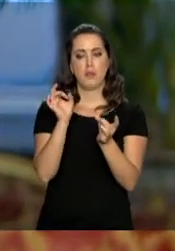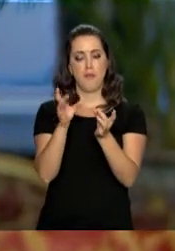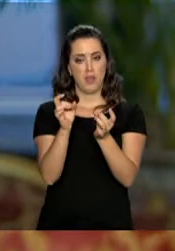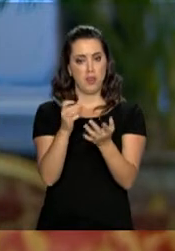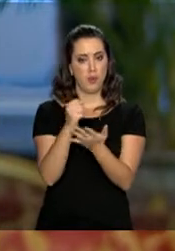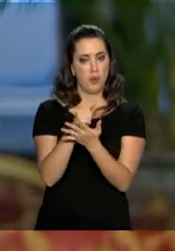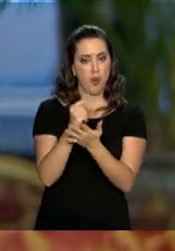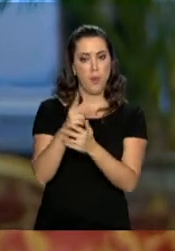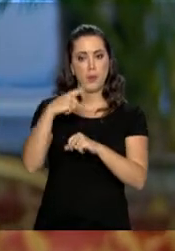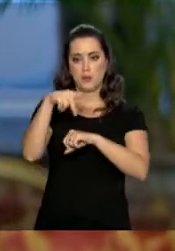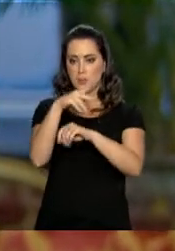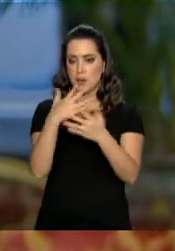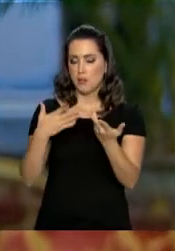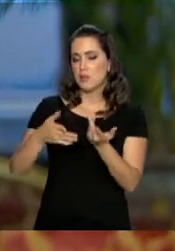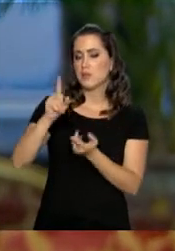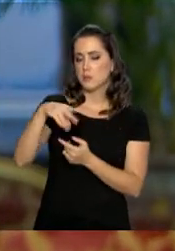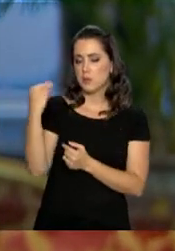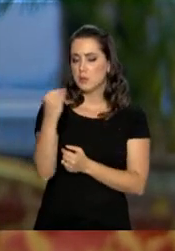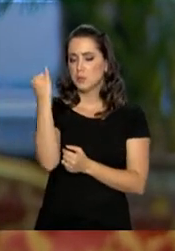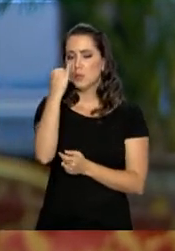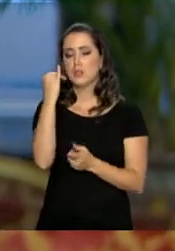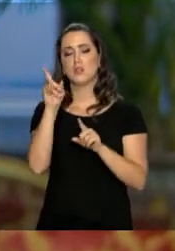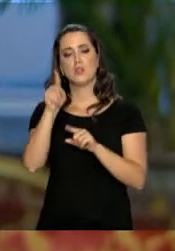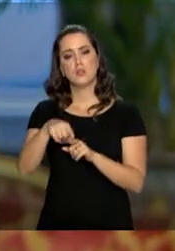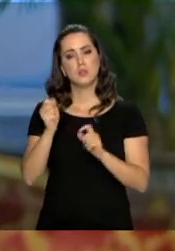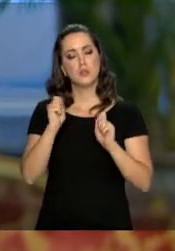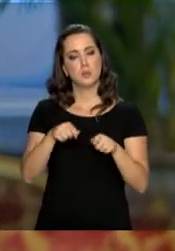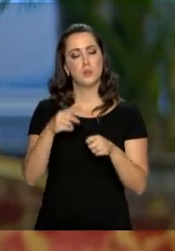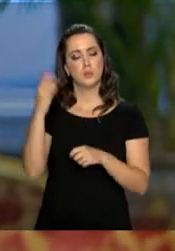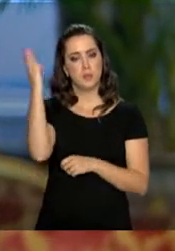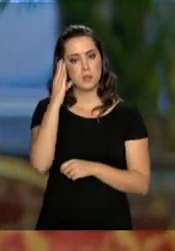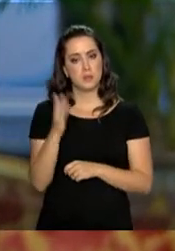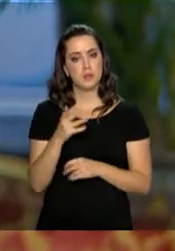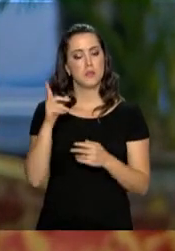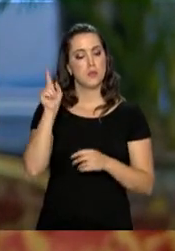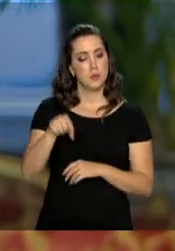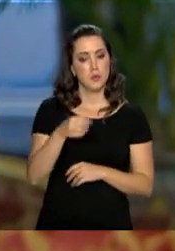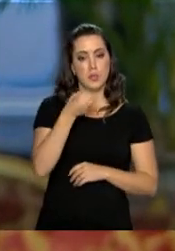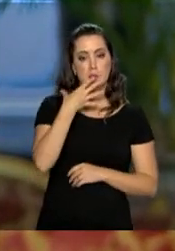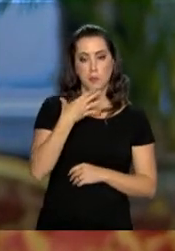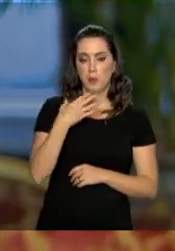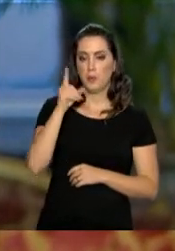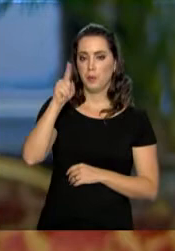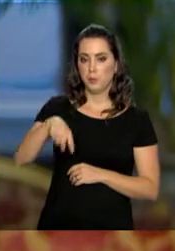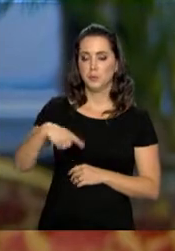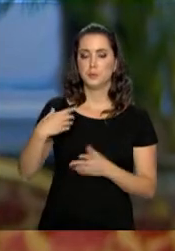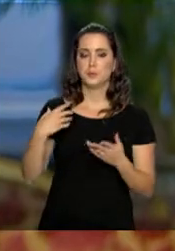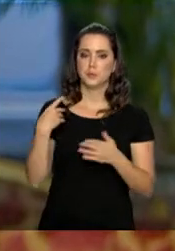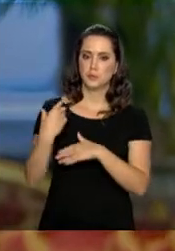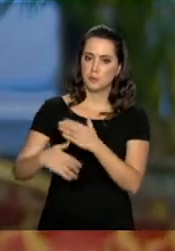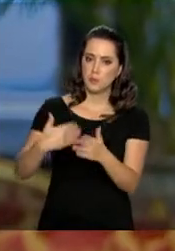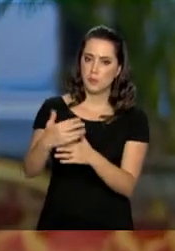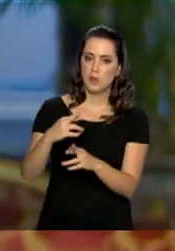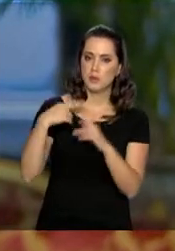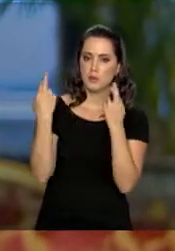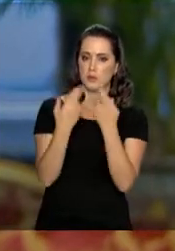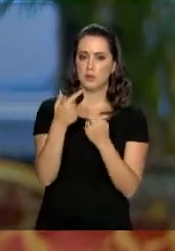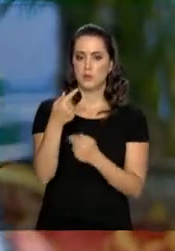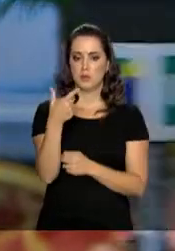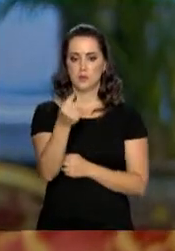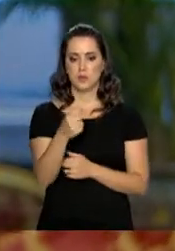países, né? Eu acho que vai ser muito positiva a posição do Brasil, como será útil e como tem sido útil as reuniões do